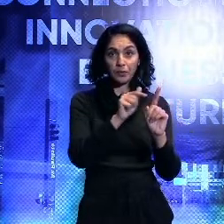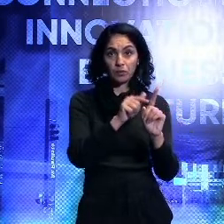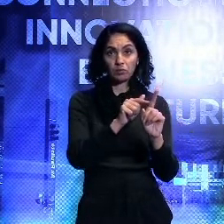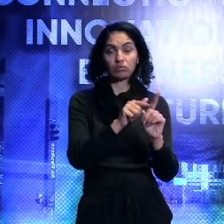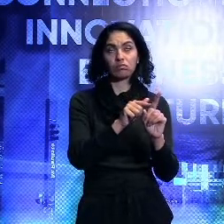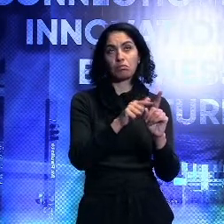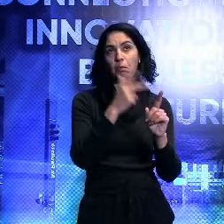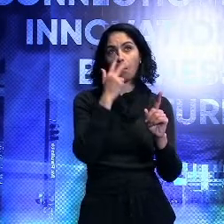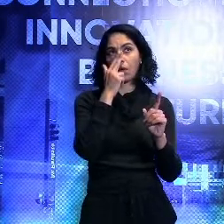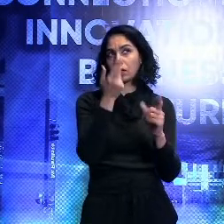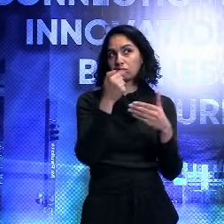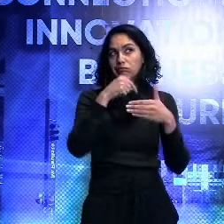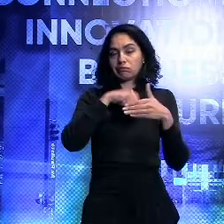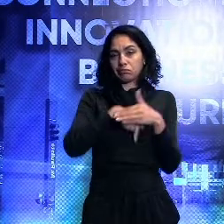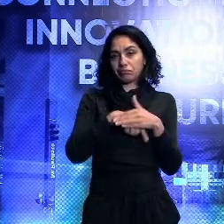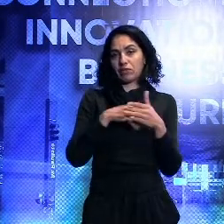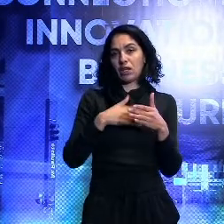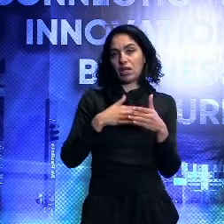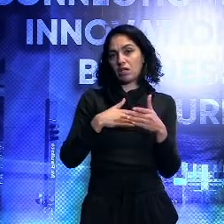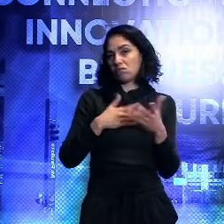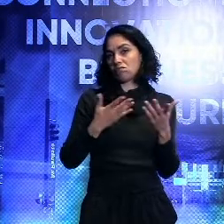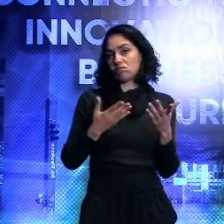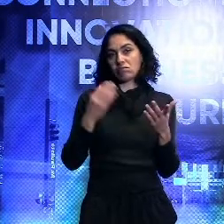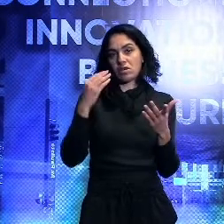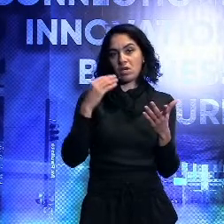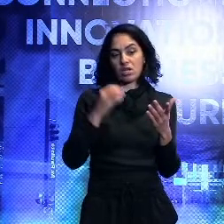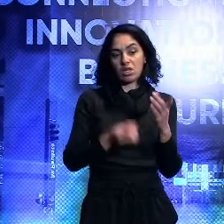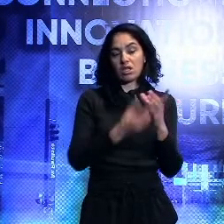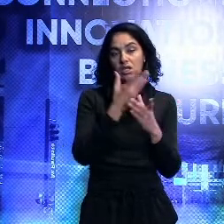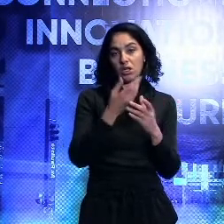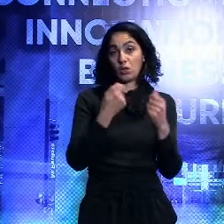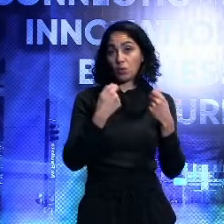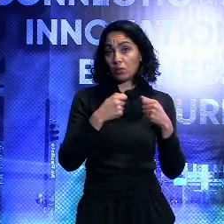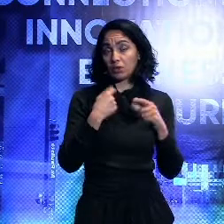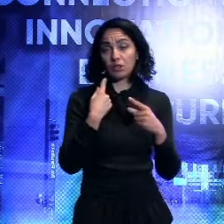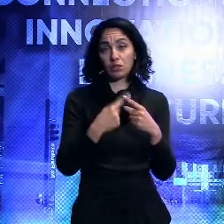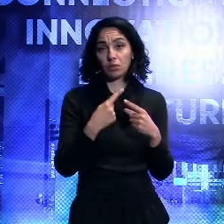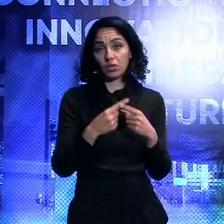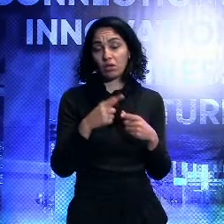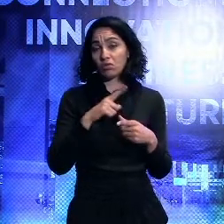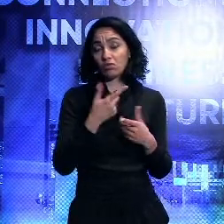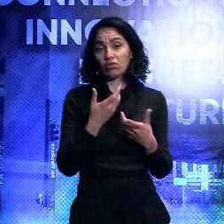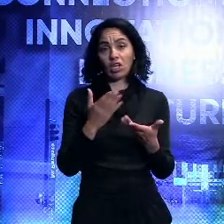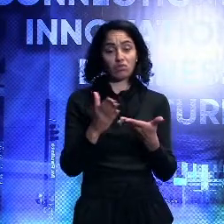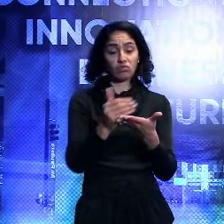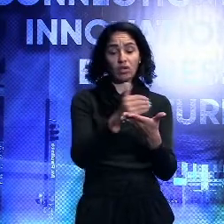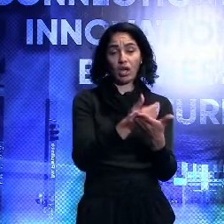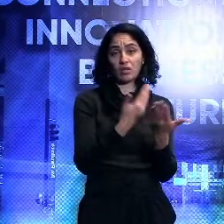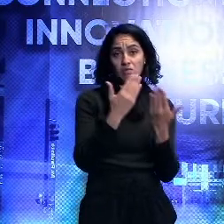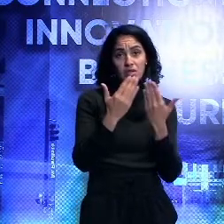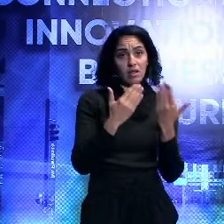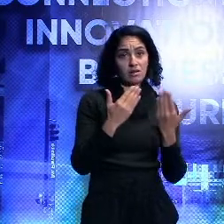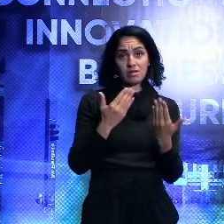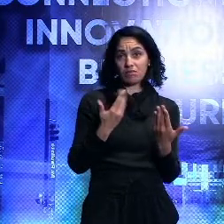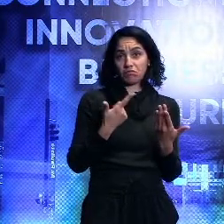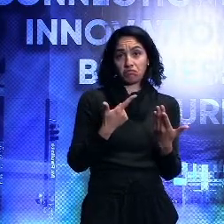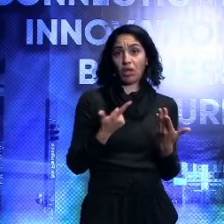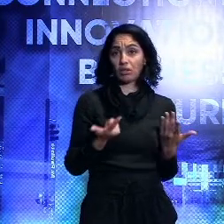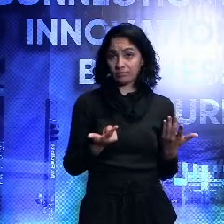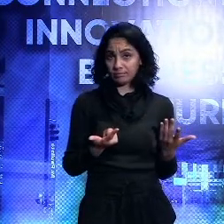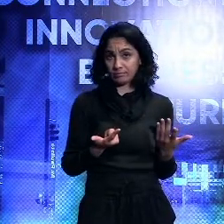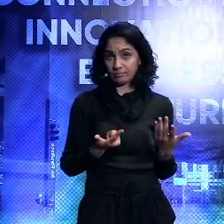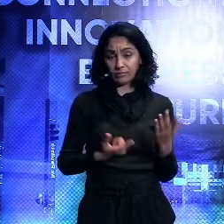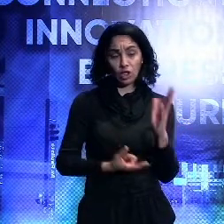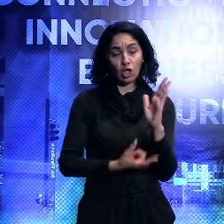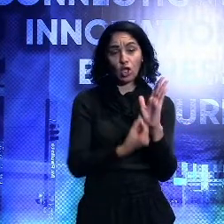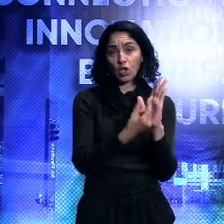empírica. E isso, às vezes, é necessário porque você não tem uma massa de dados para analisar e você não tem orçamento para